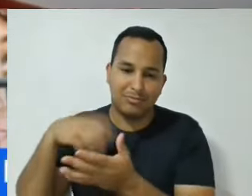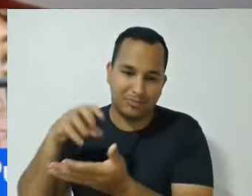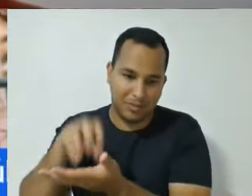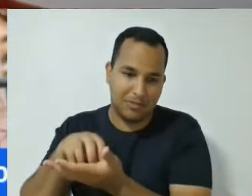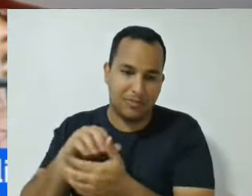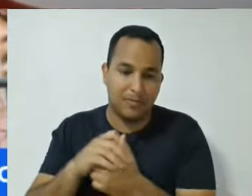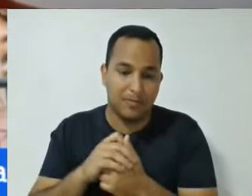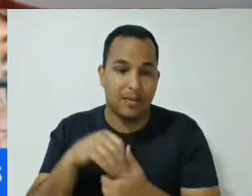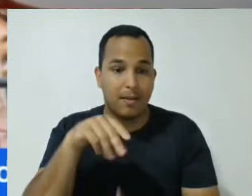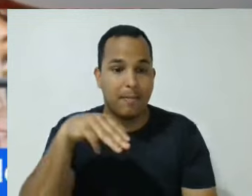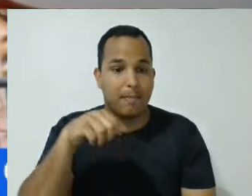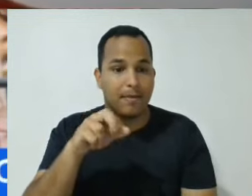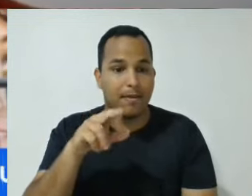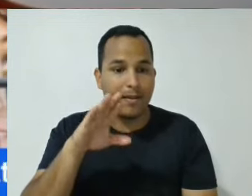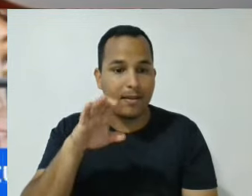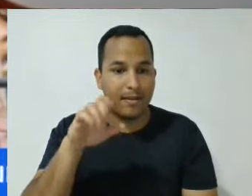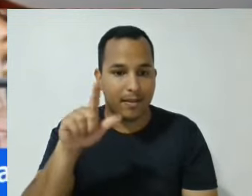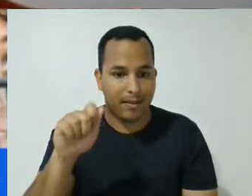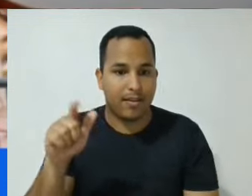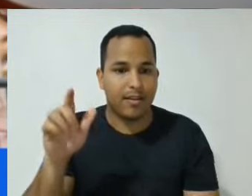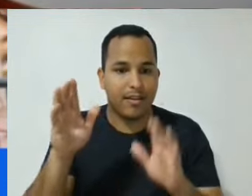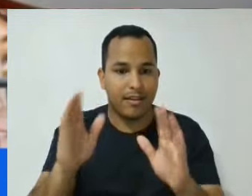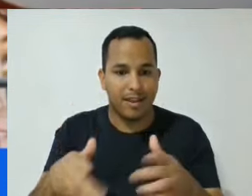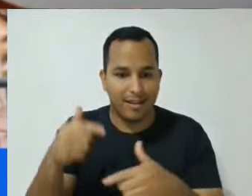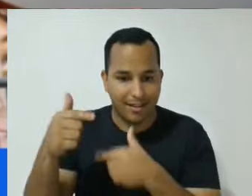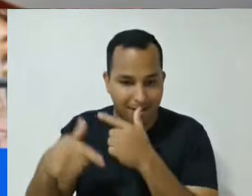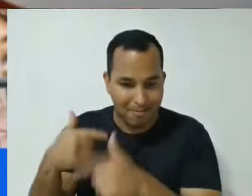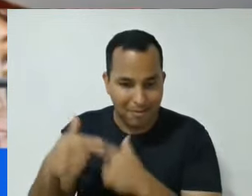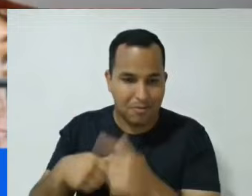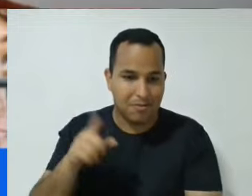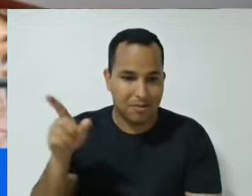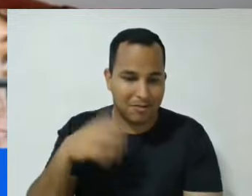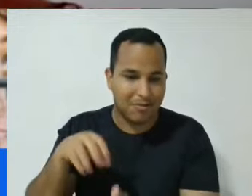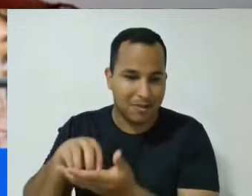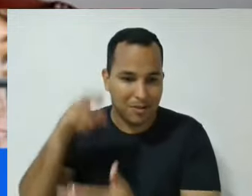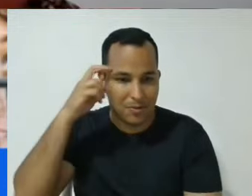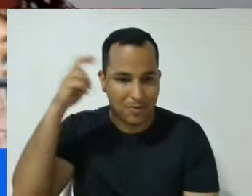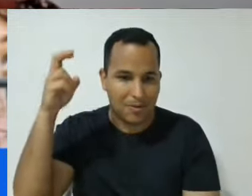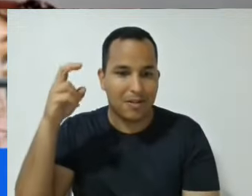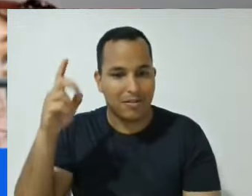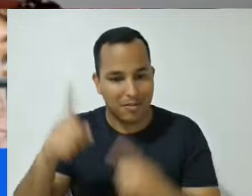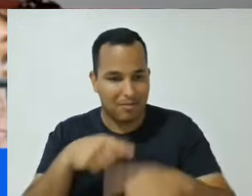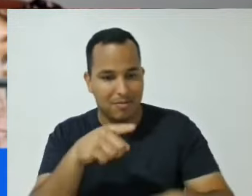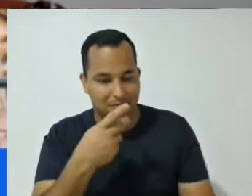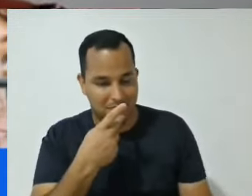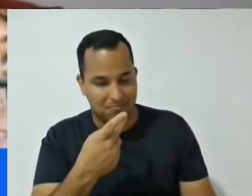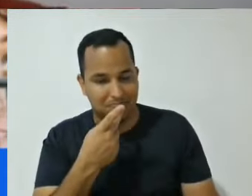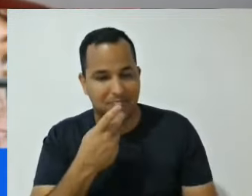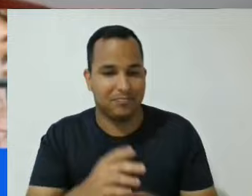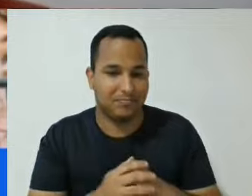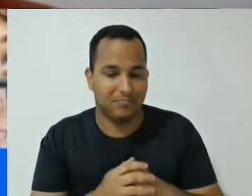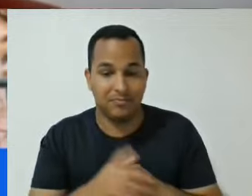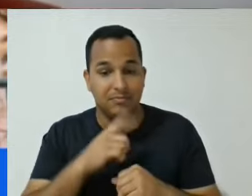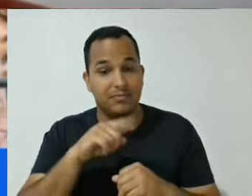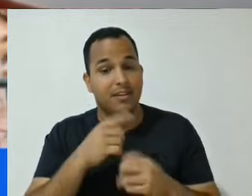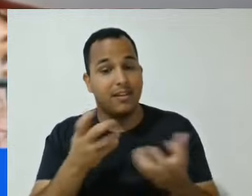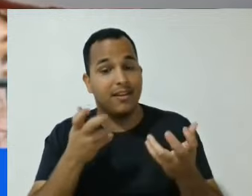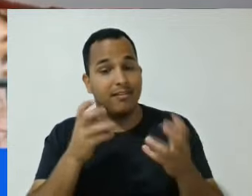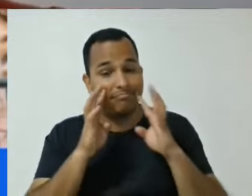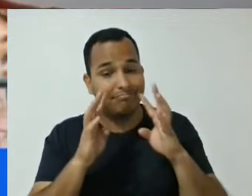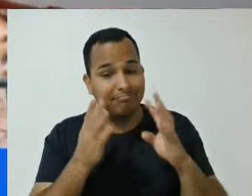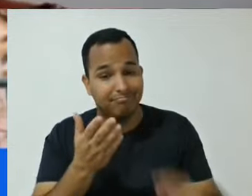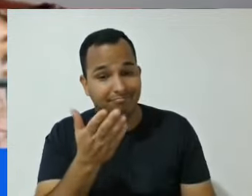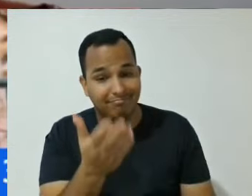Centro Cultural São Bernardo, não só por lá, vai contar um pouquinho dessa história, não vou adiantar, vou deixar ela falar. E a gente quer ouvir você,